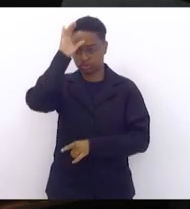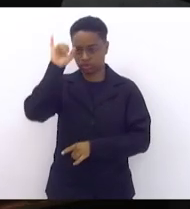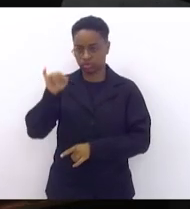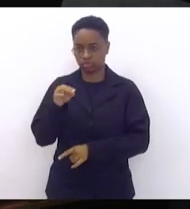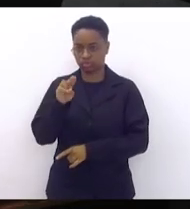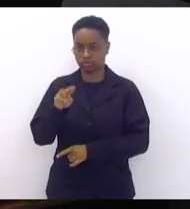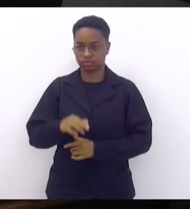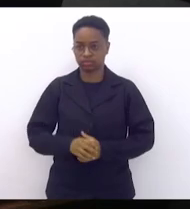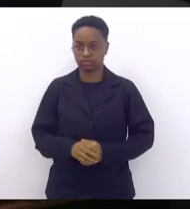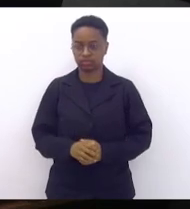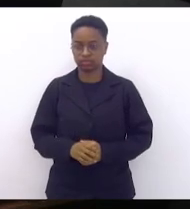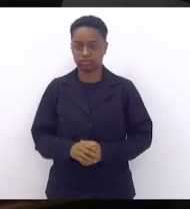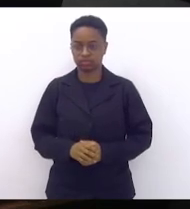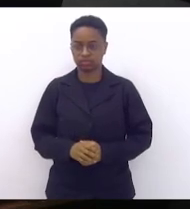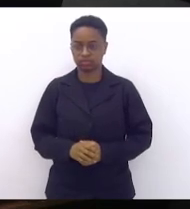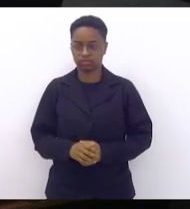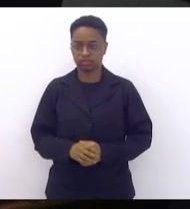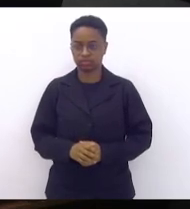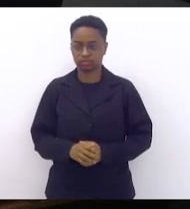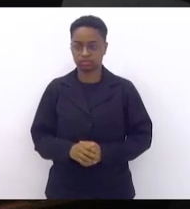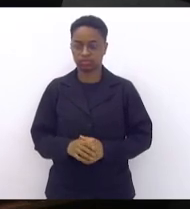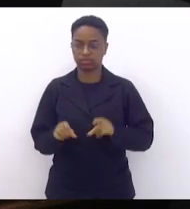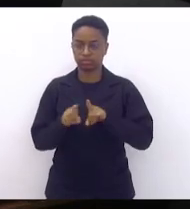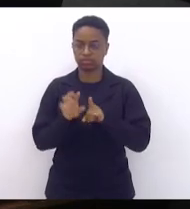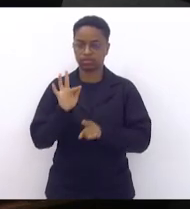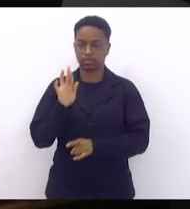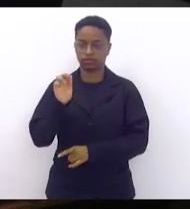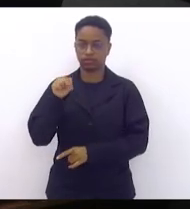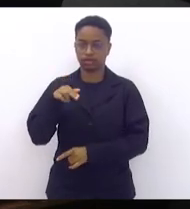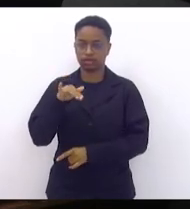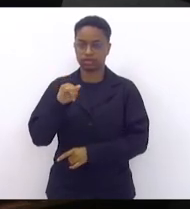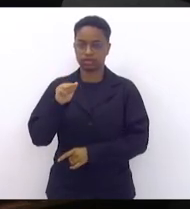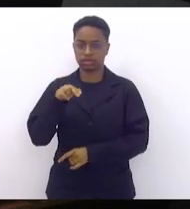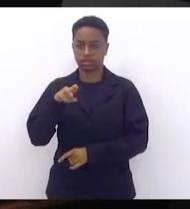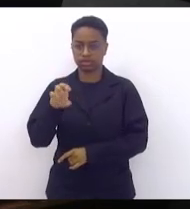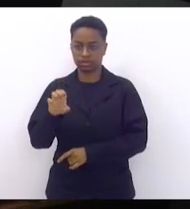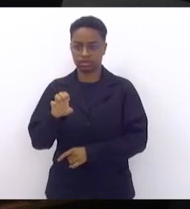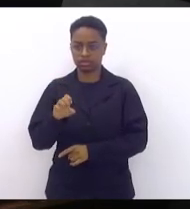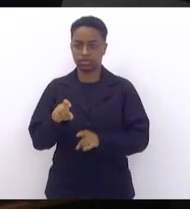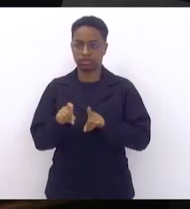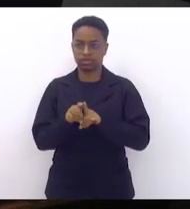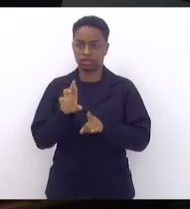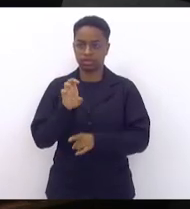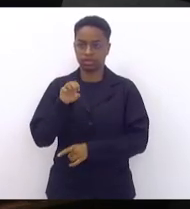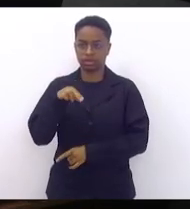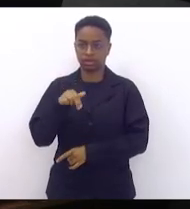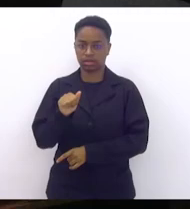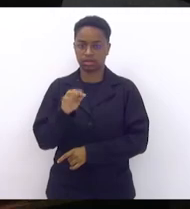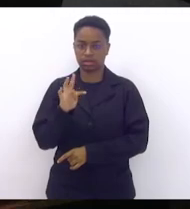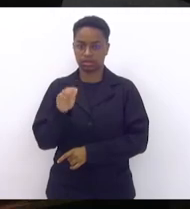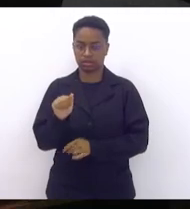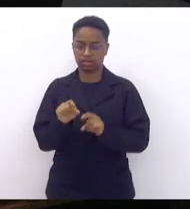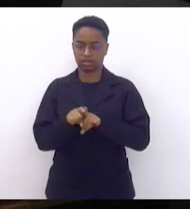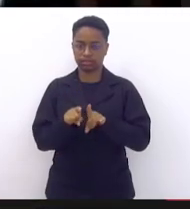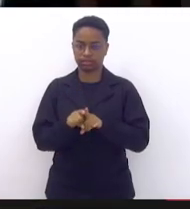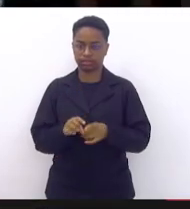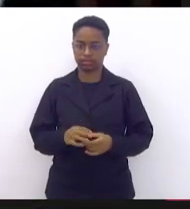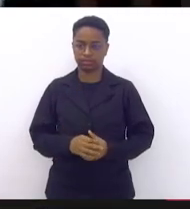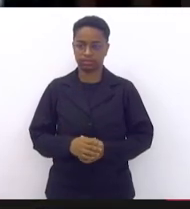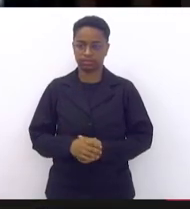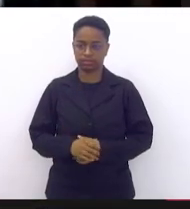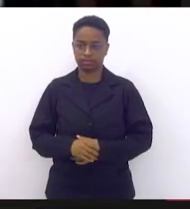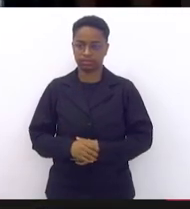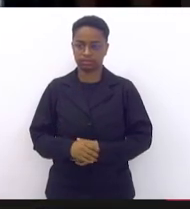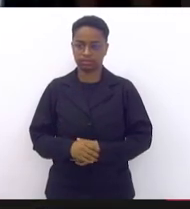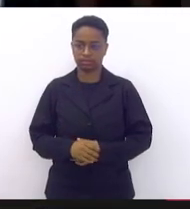Na era. Presidente, Franciane Mota. Renata. É, deputada Franciane Mota também.